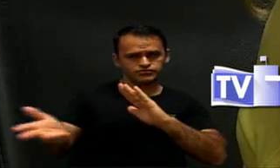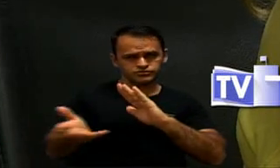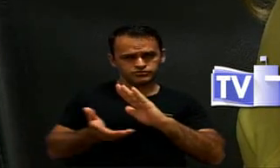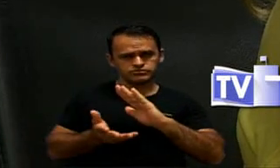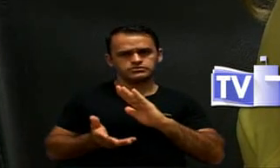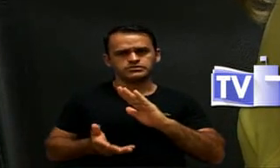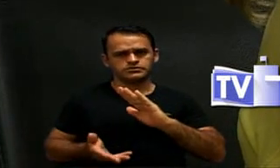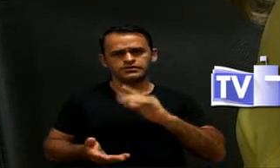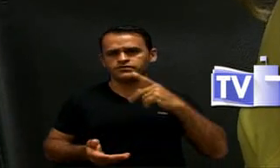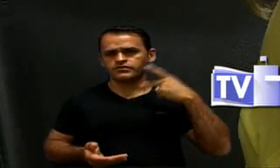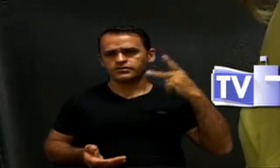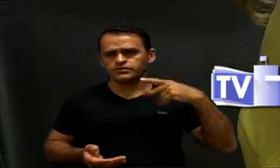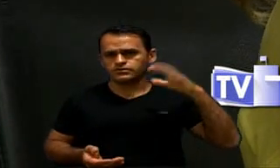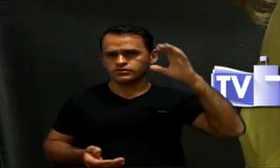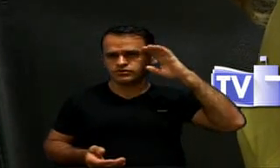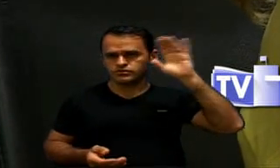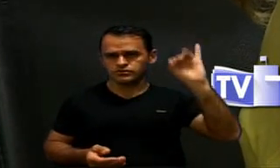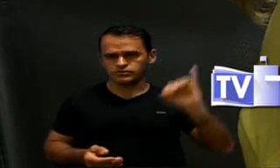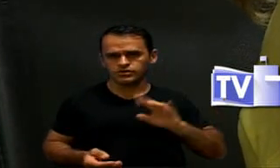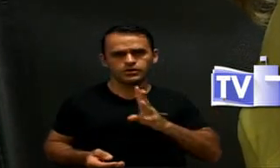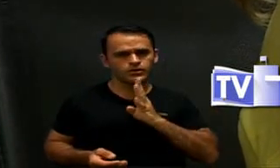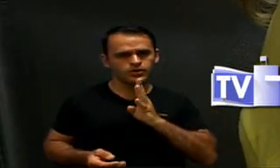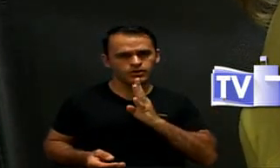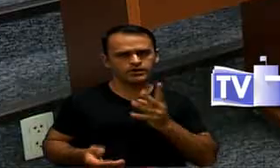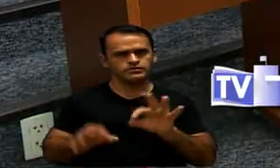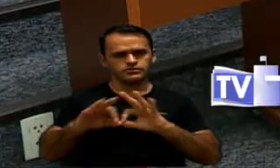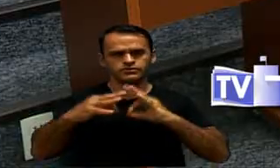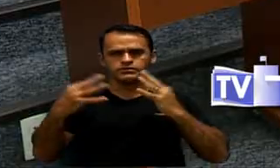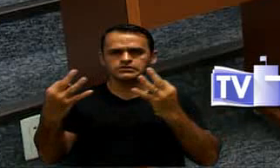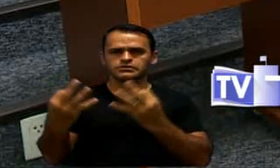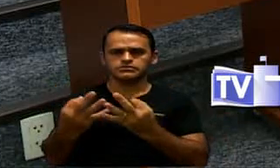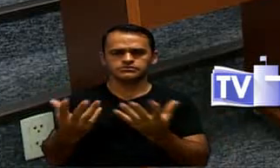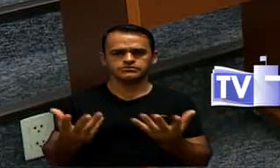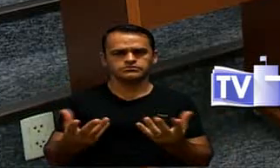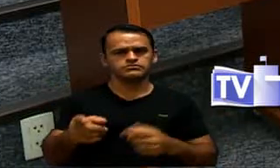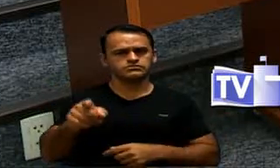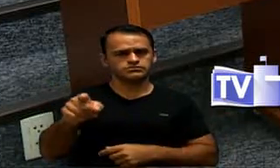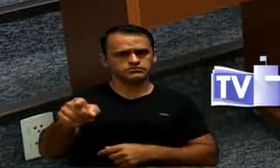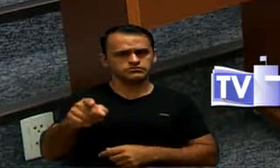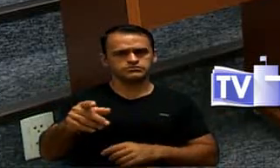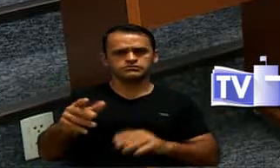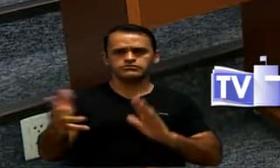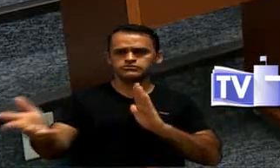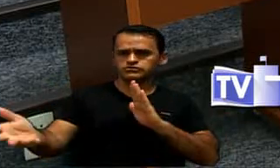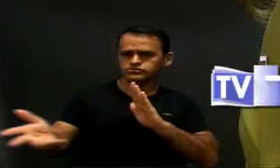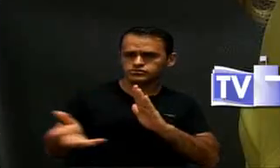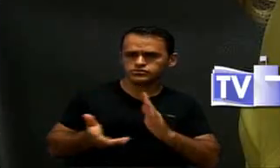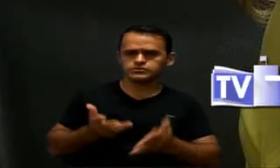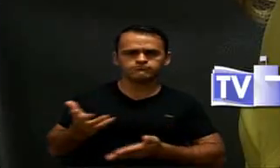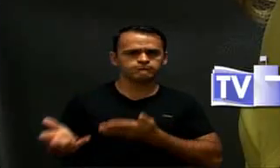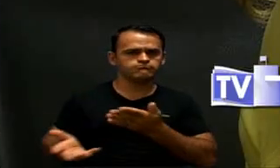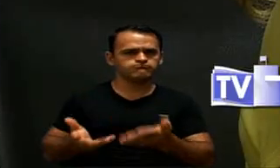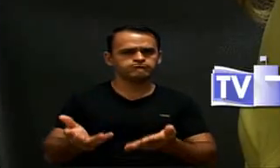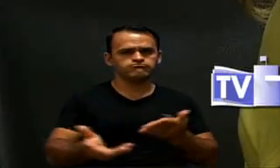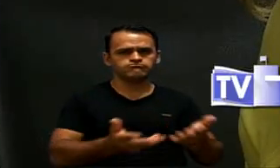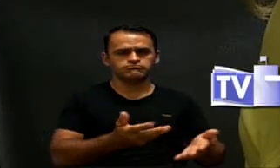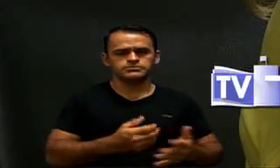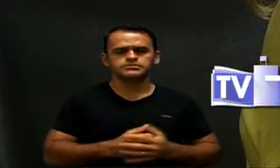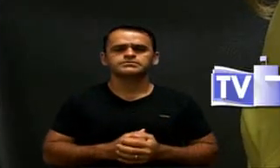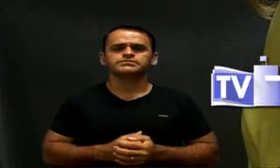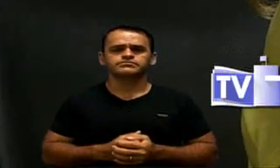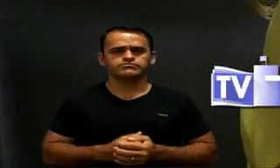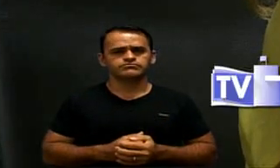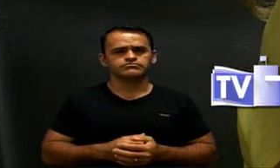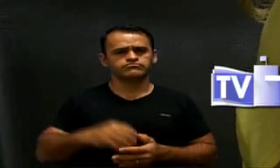Yara conhece, e as crianças também, são famílias, né, que são abrigadas. E, como a